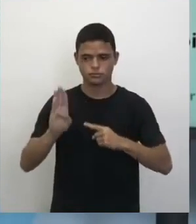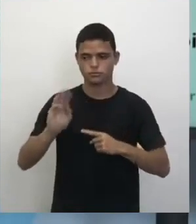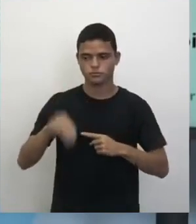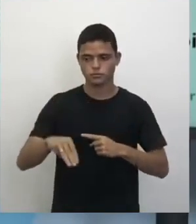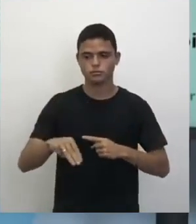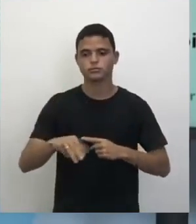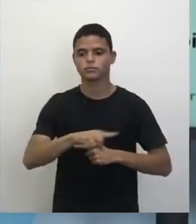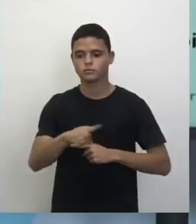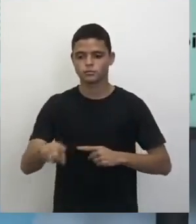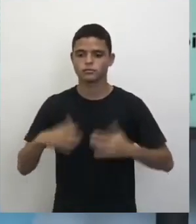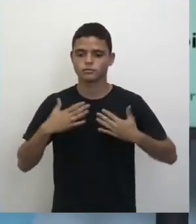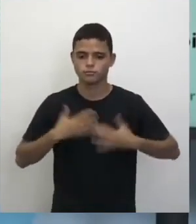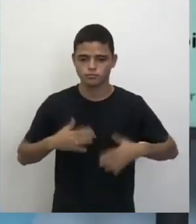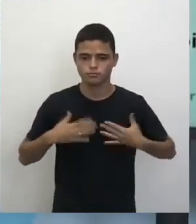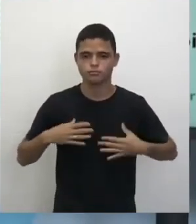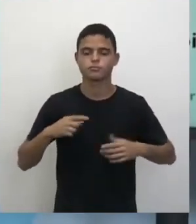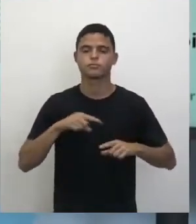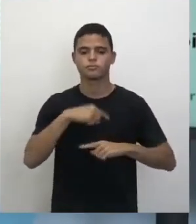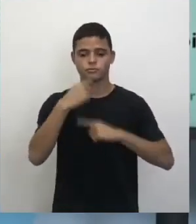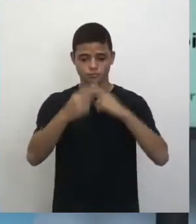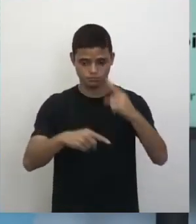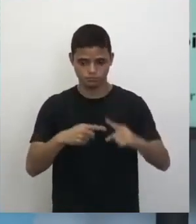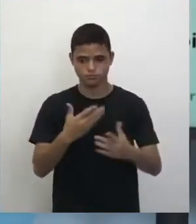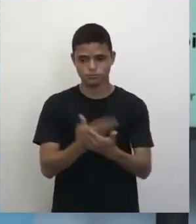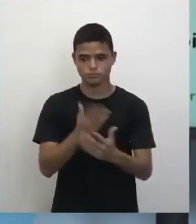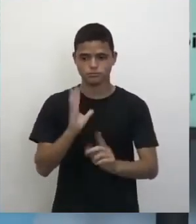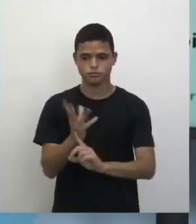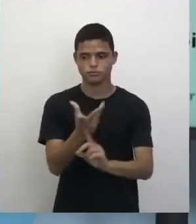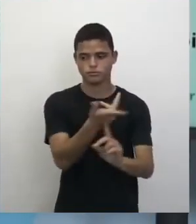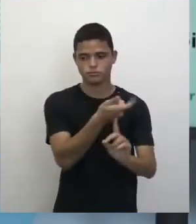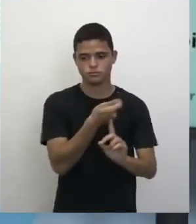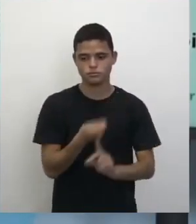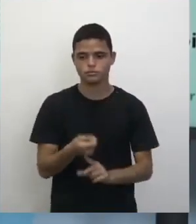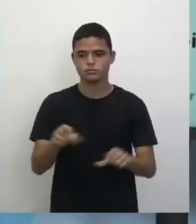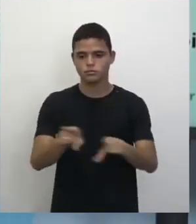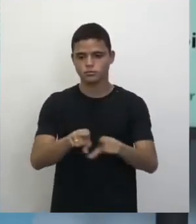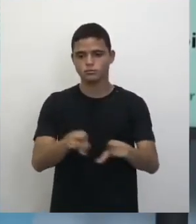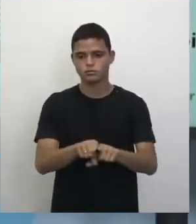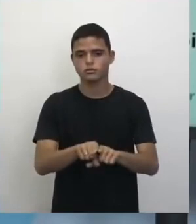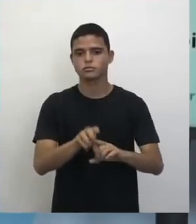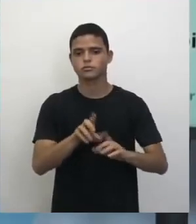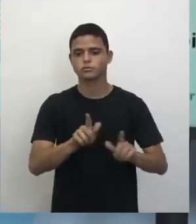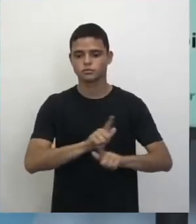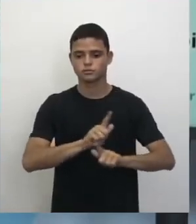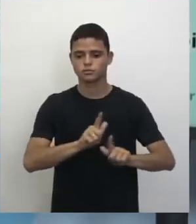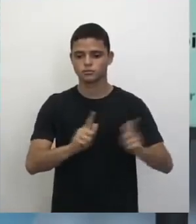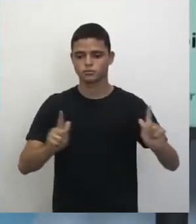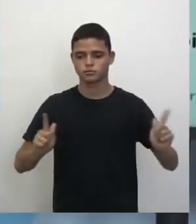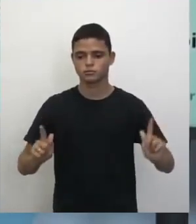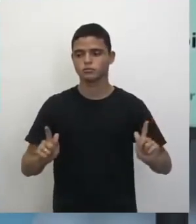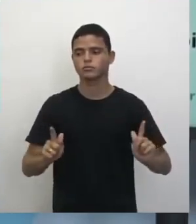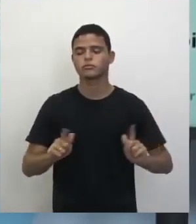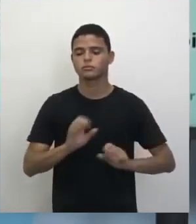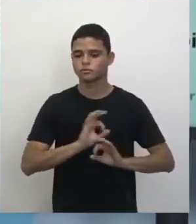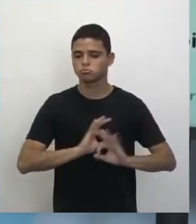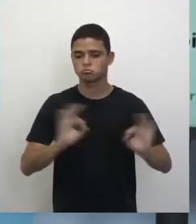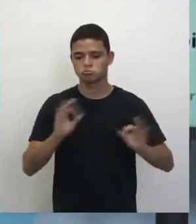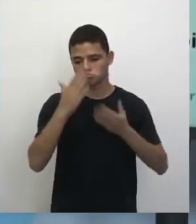e aproveita. Próximo bimestre, assim, com aulas sobre arte também no contexto da gramática. Sensacional,